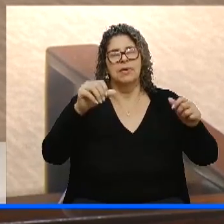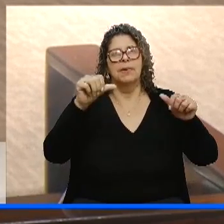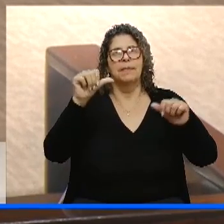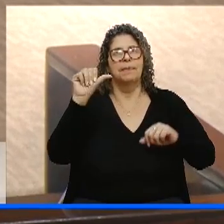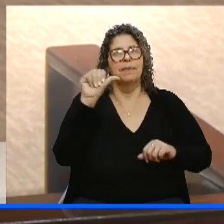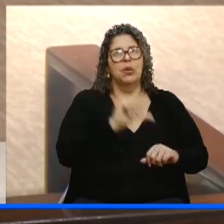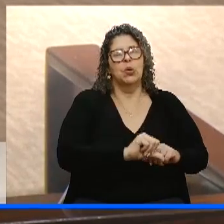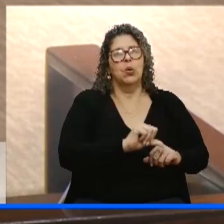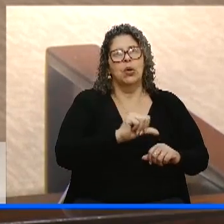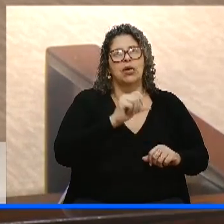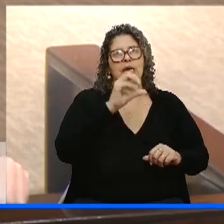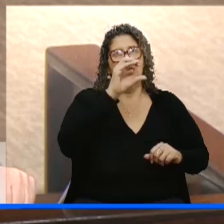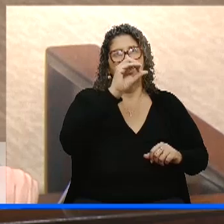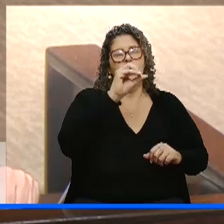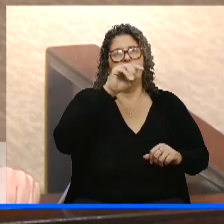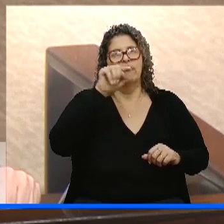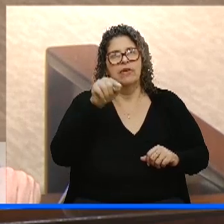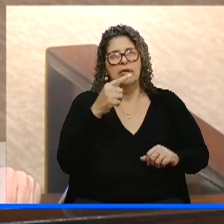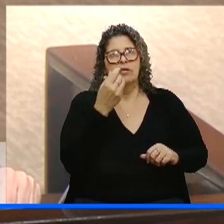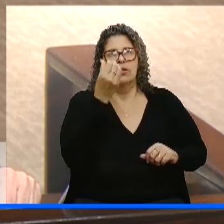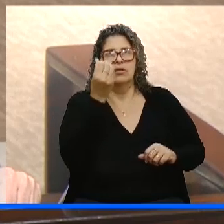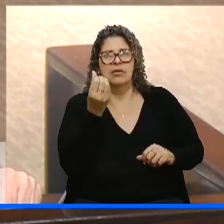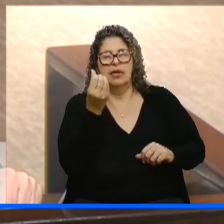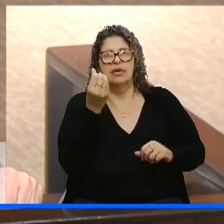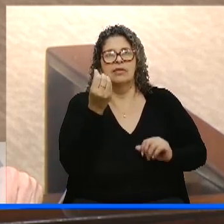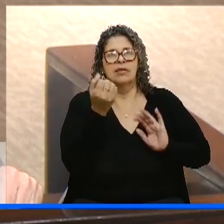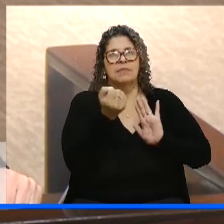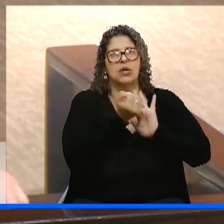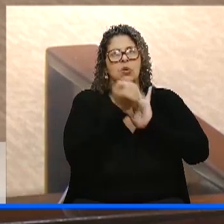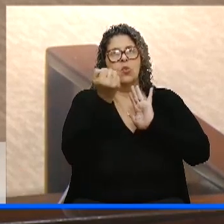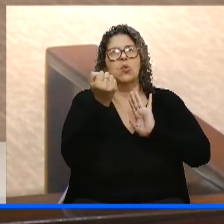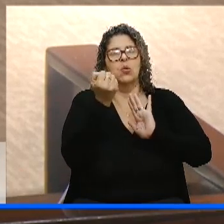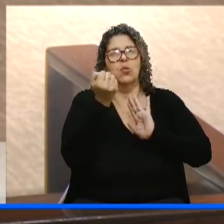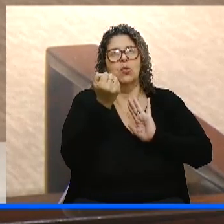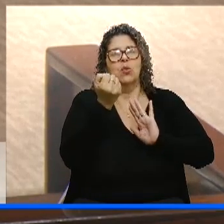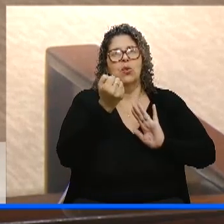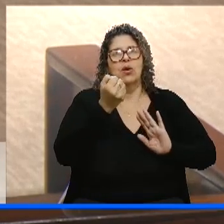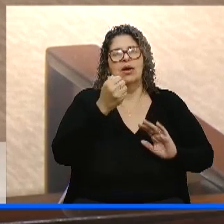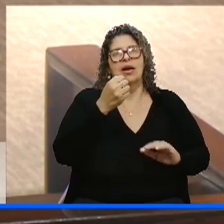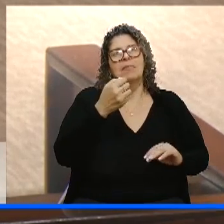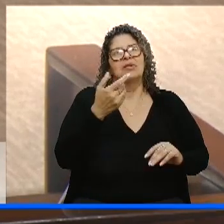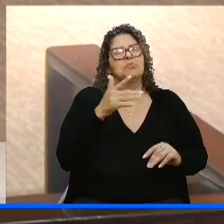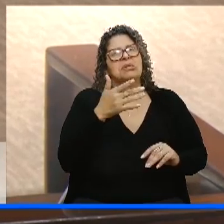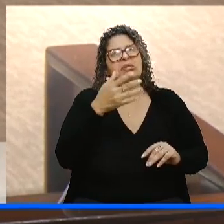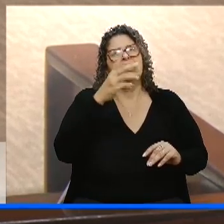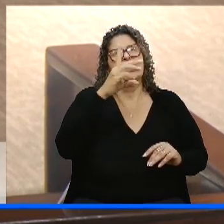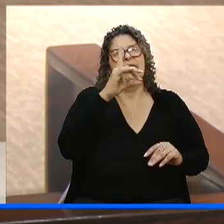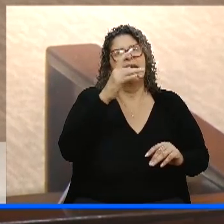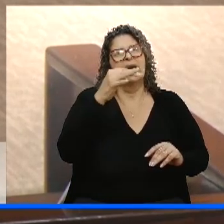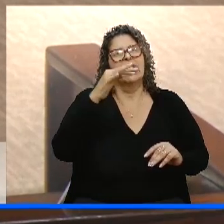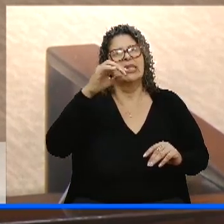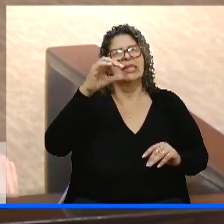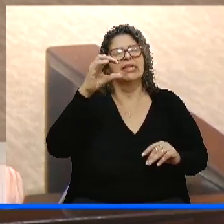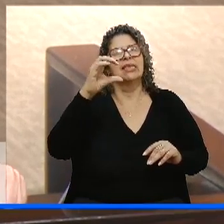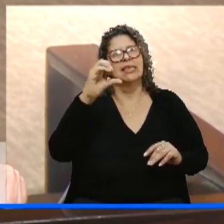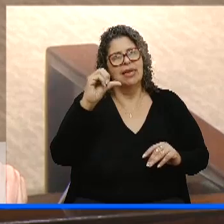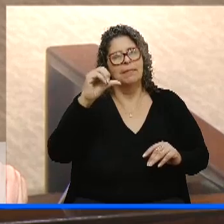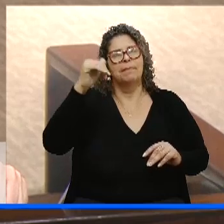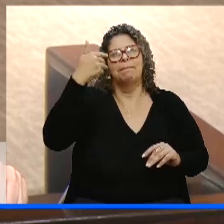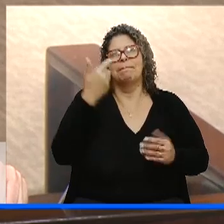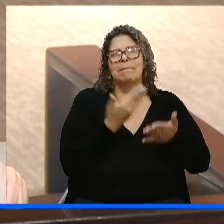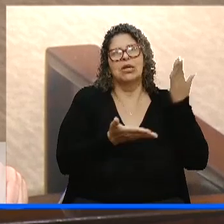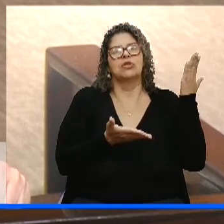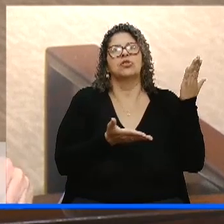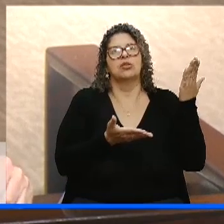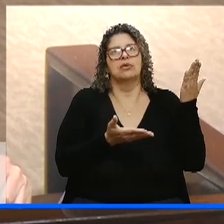1,6 por cento ao ano que marcou a chamada década perdida dos anos 80 que aqueles são